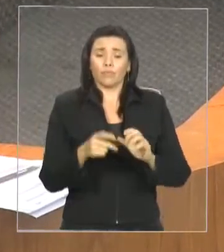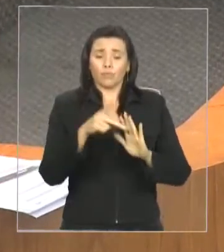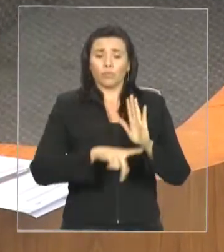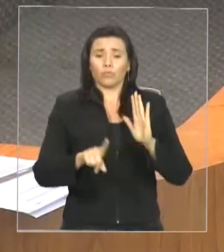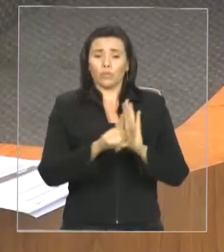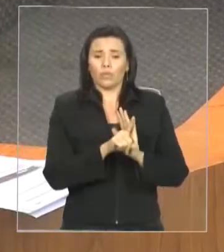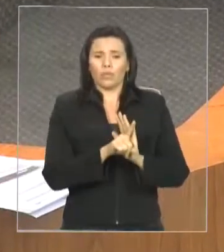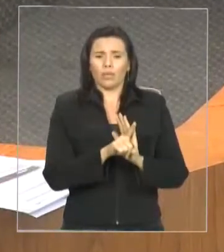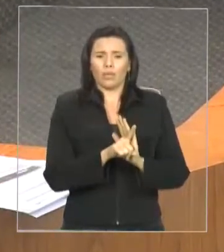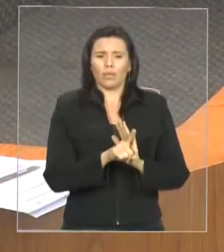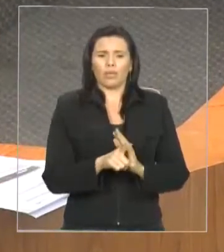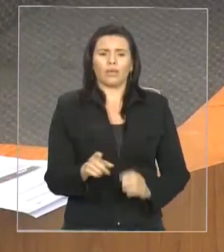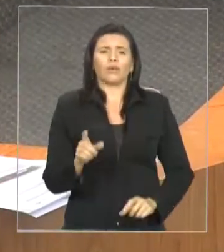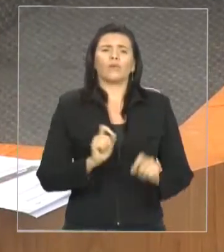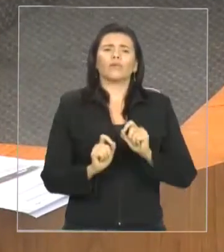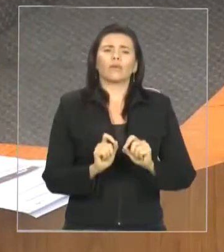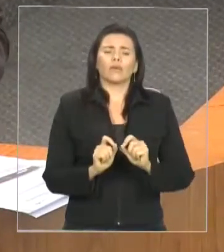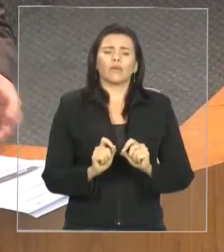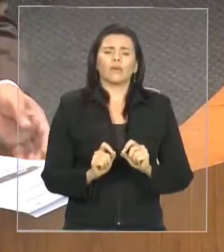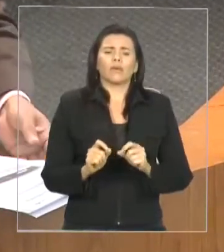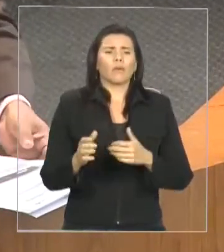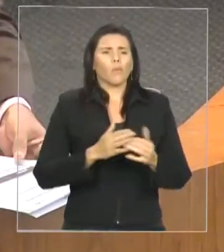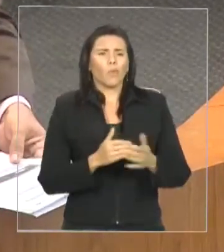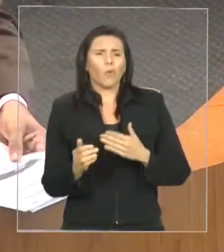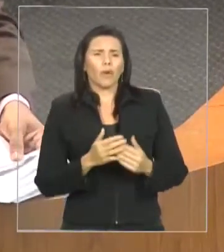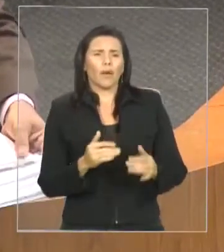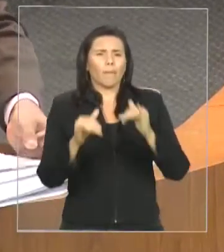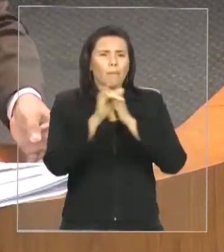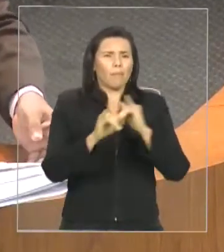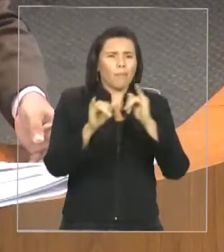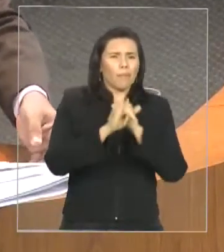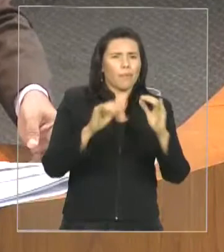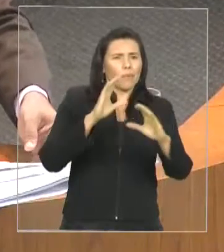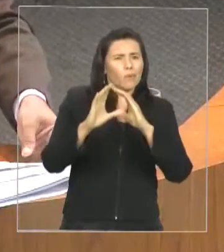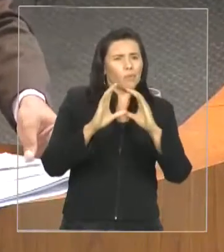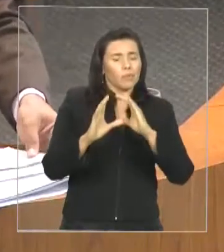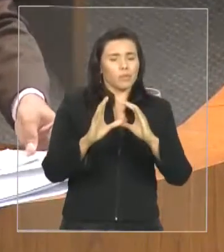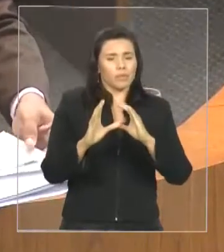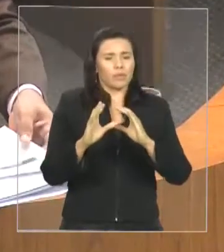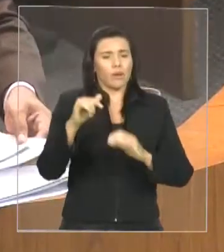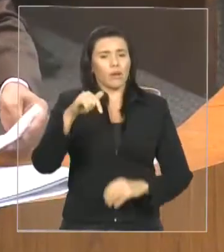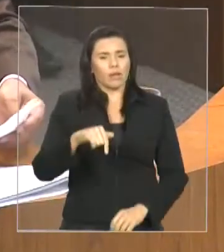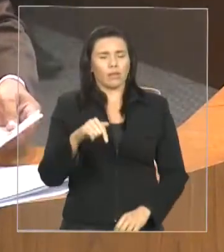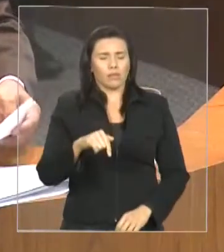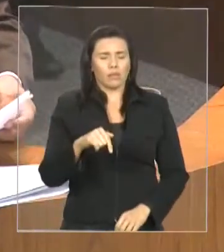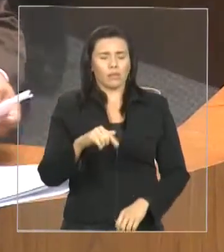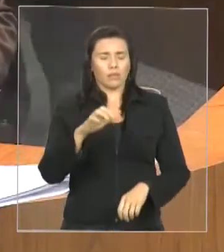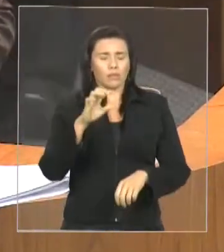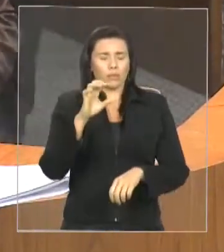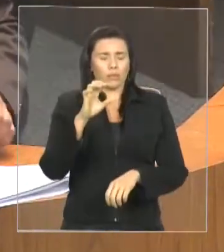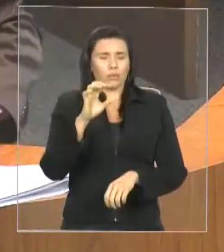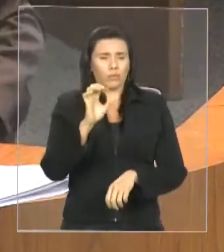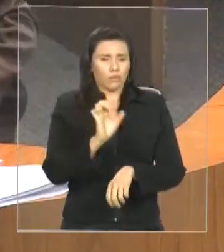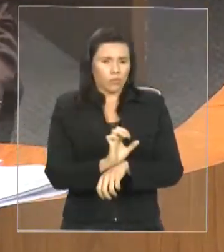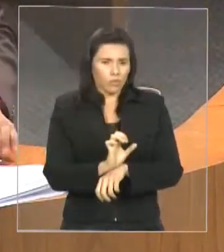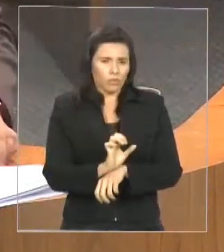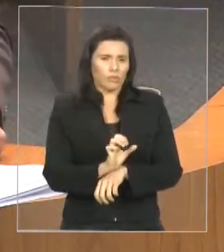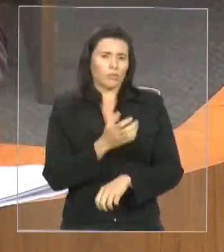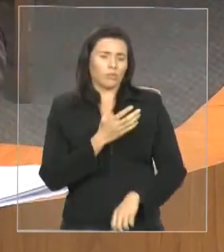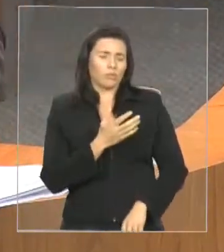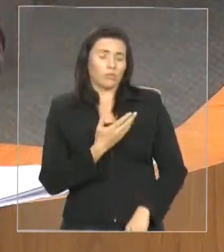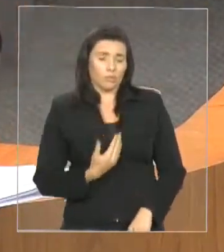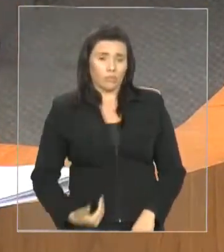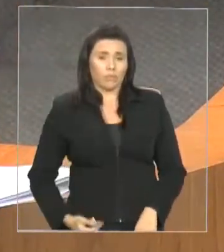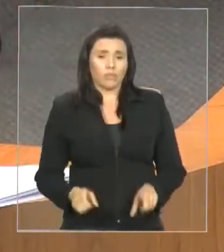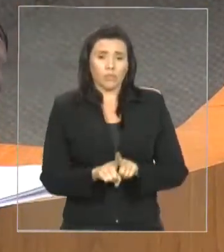qualquer propaganda do Estado, do município, fosse feita após obra concluída. Porque o que está acontecendo com o governo do